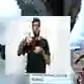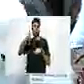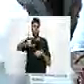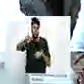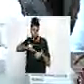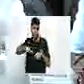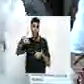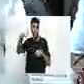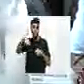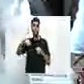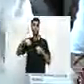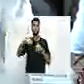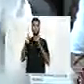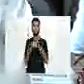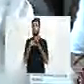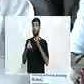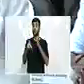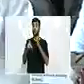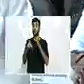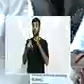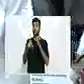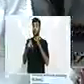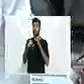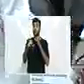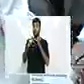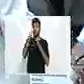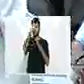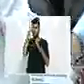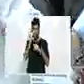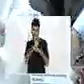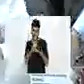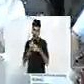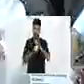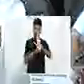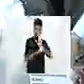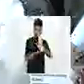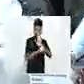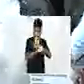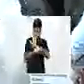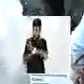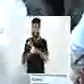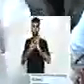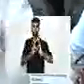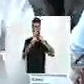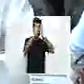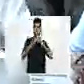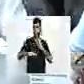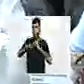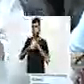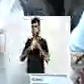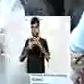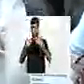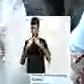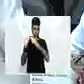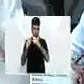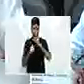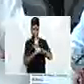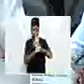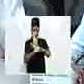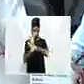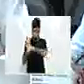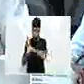mais colaboração de cada um de cada bairro de cada prédio de cada casa de cada